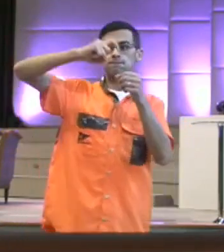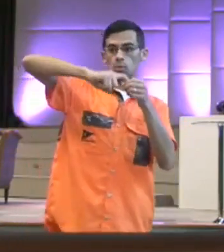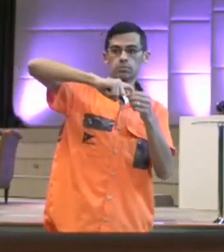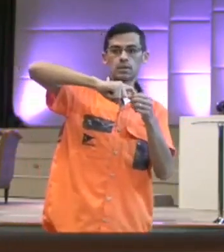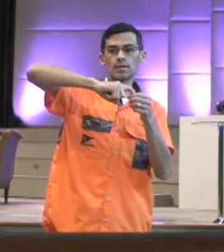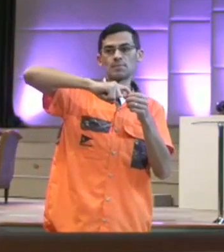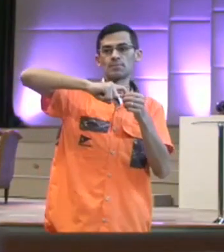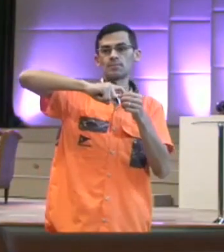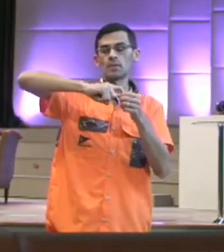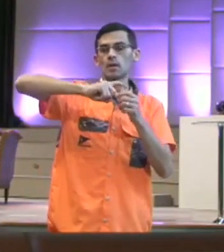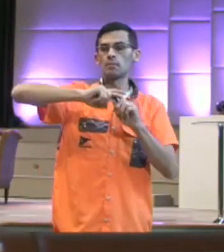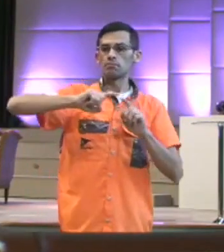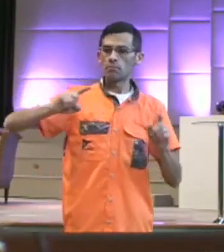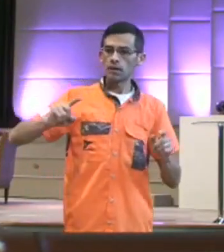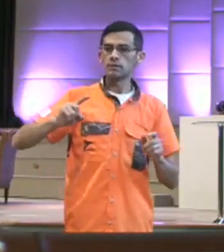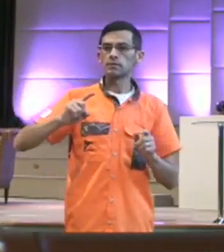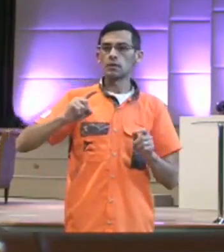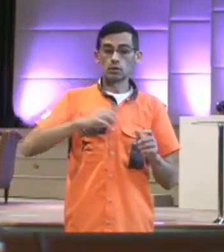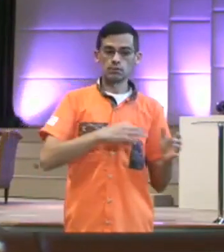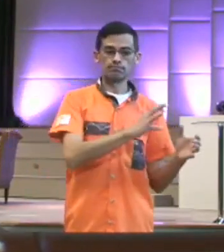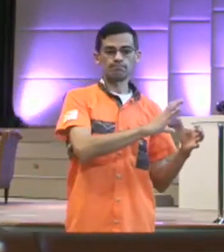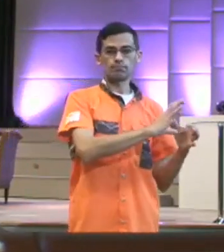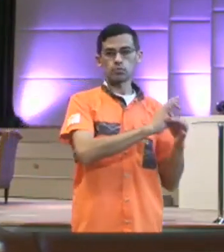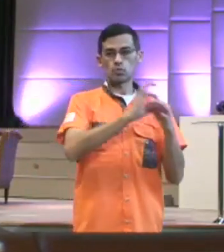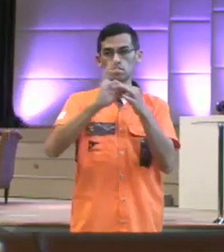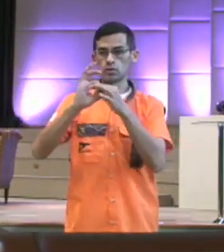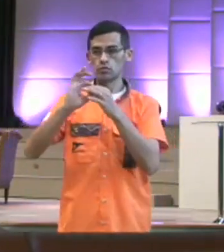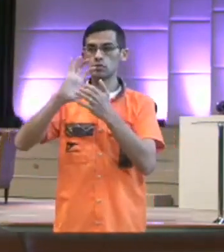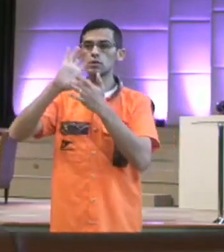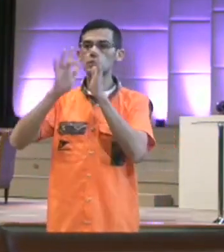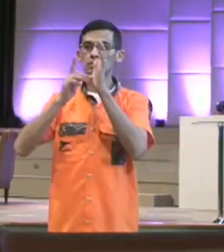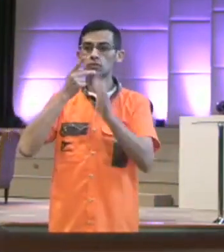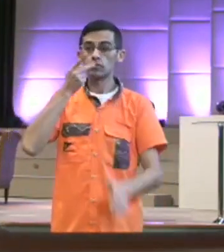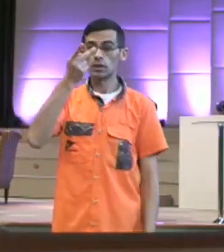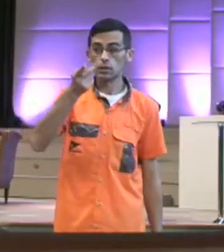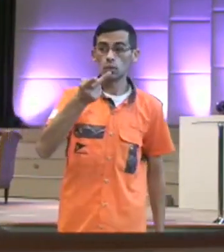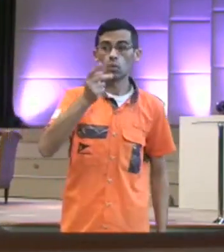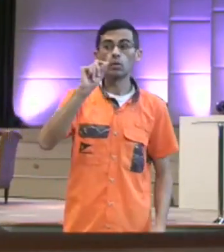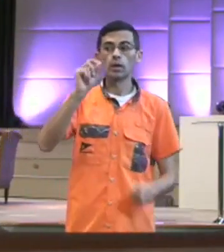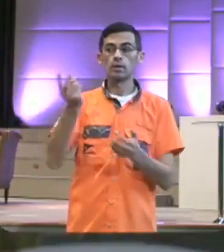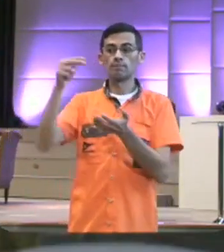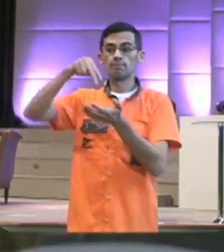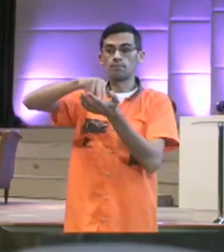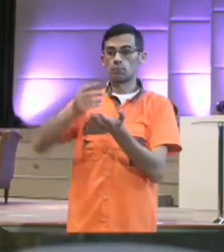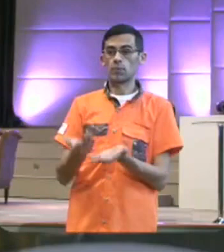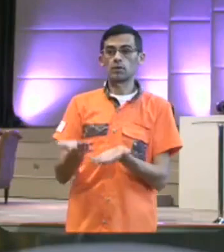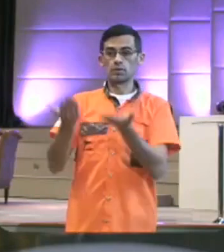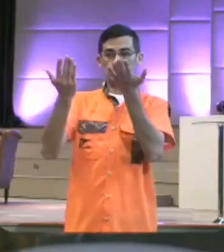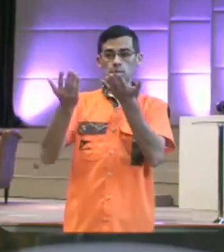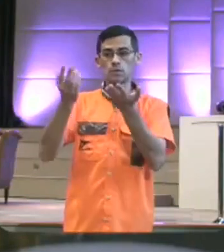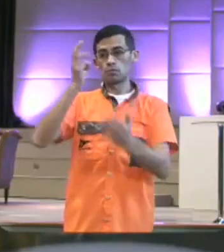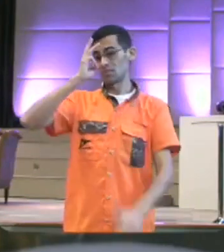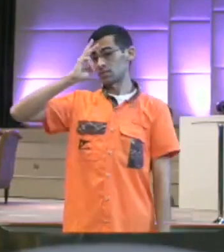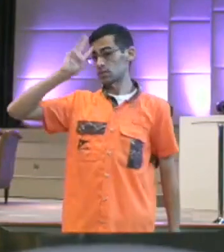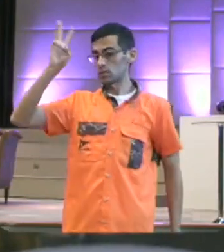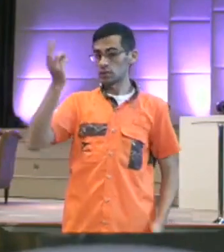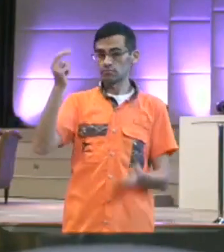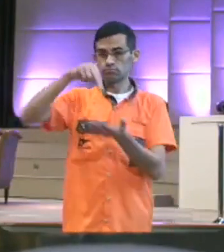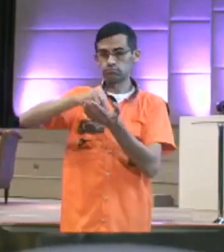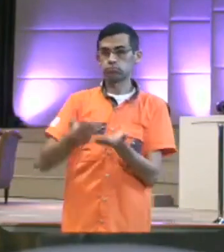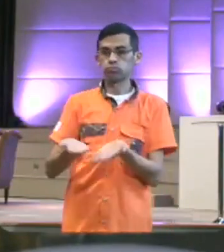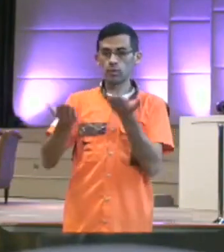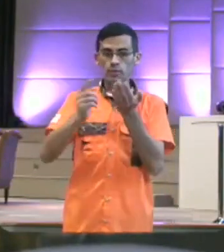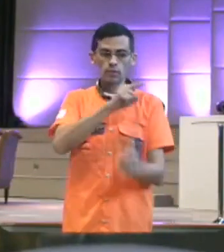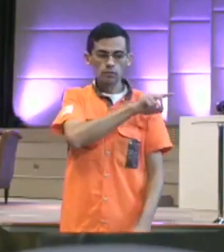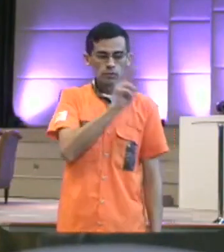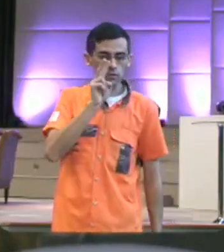claro que nesse contexto Jesus estava falando da sua ressurreição. Ele estava dizendo: olha,